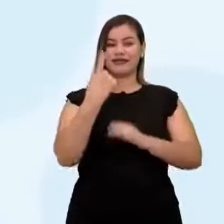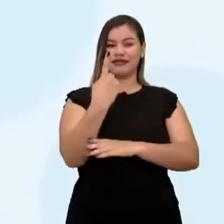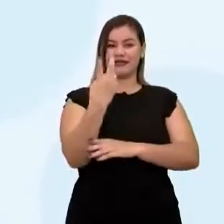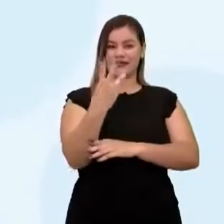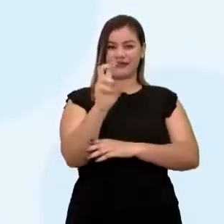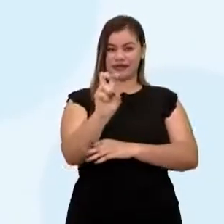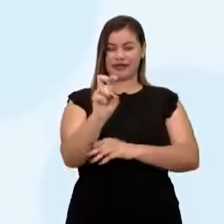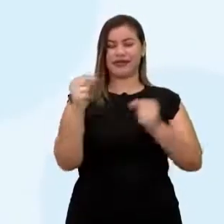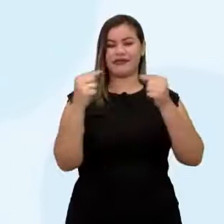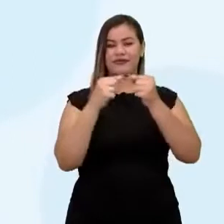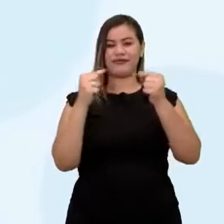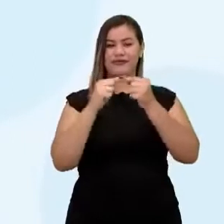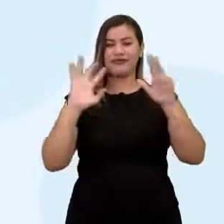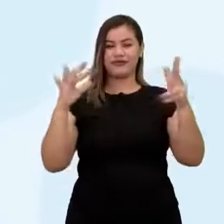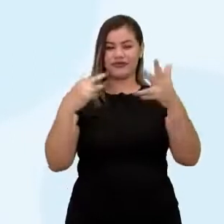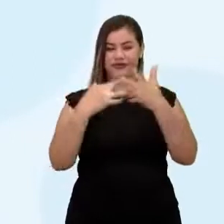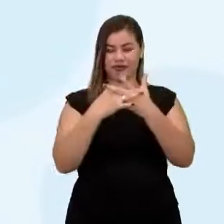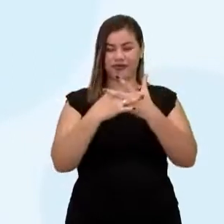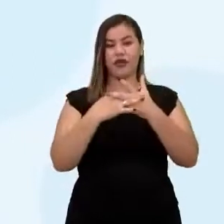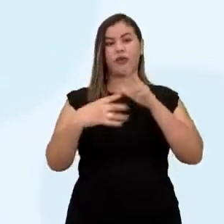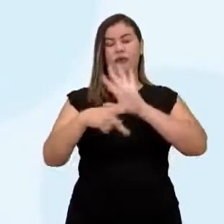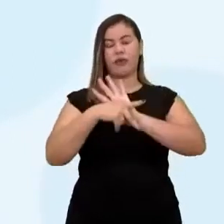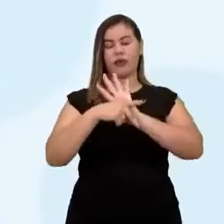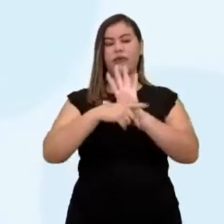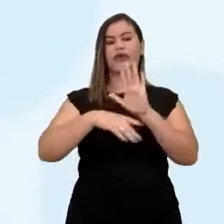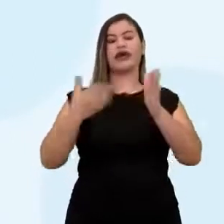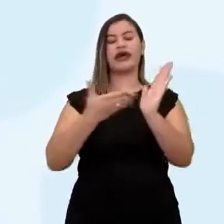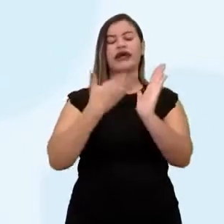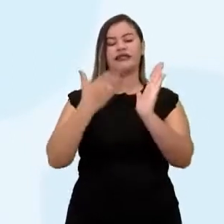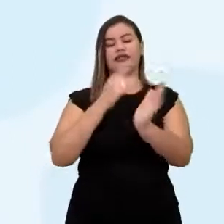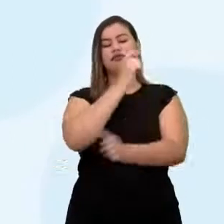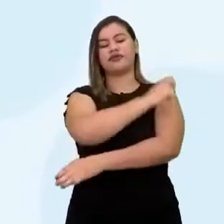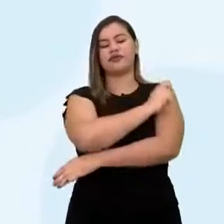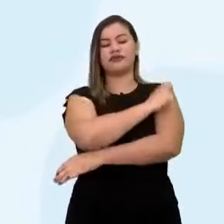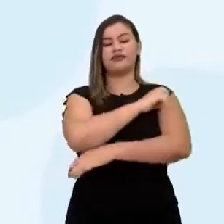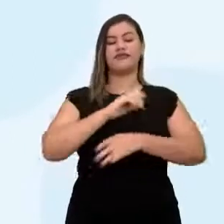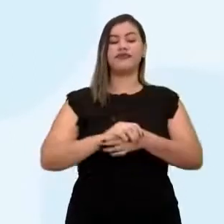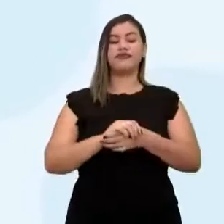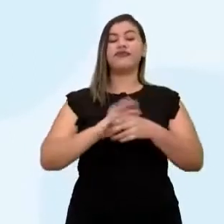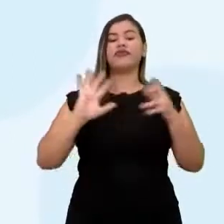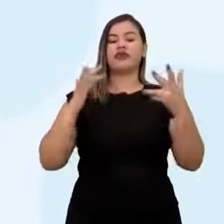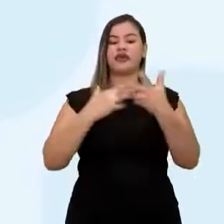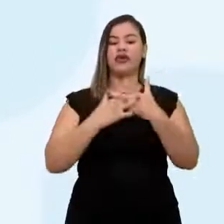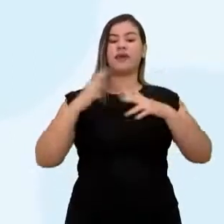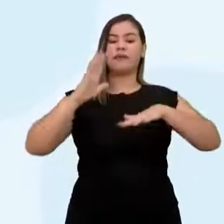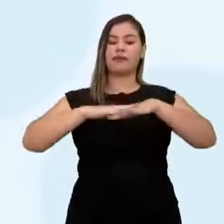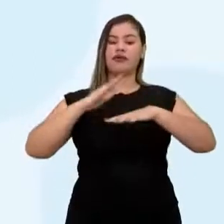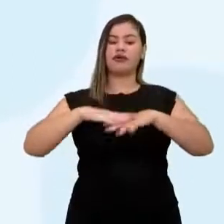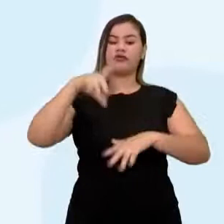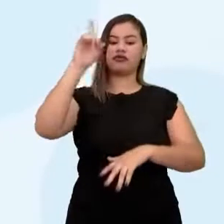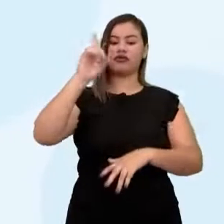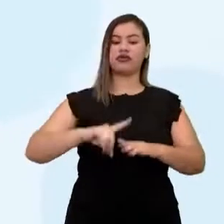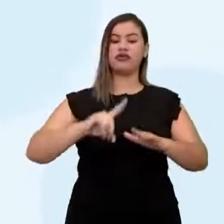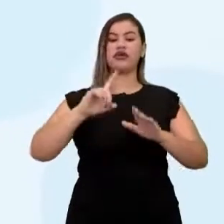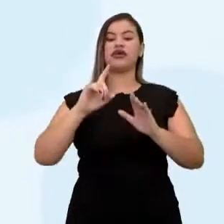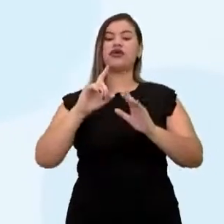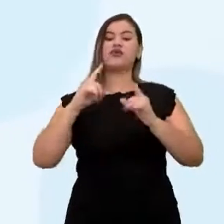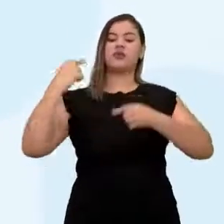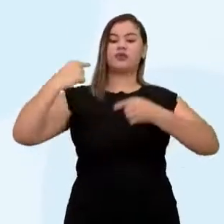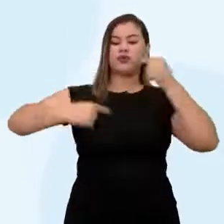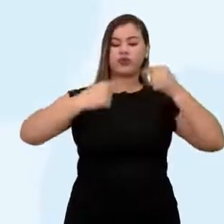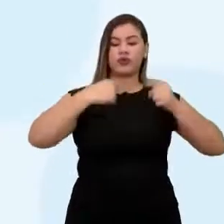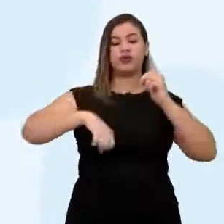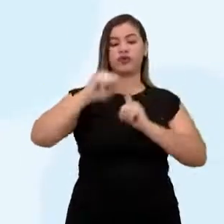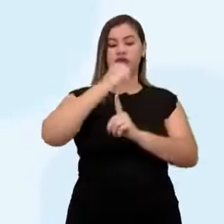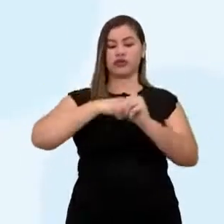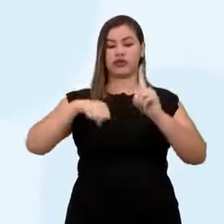esse conceito de cidadania está no caderno do aluno. Cidadania é o exercício dos direitos civis, políticos e sociais. Esses direitos